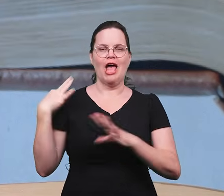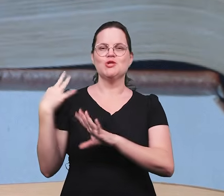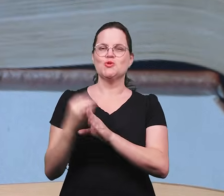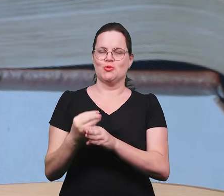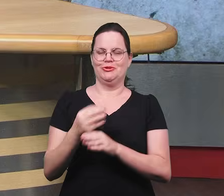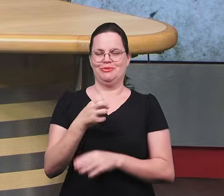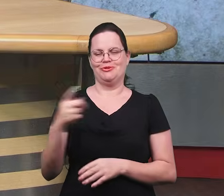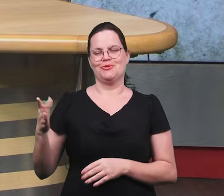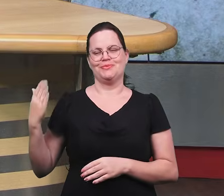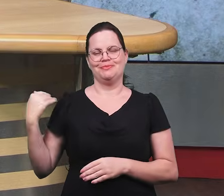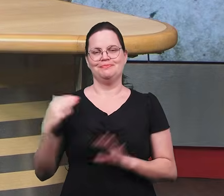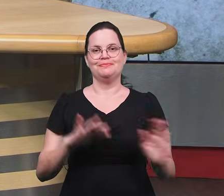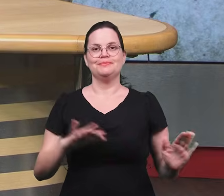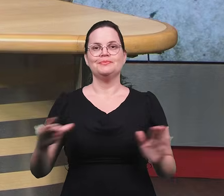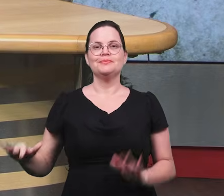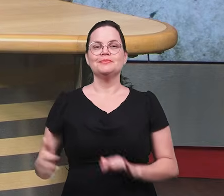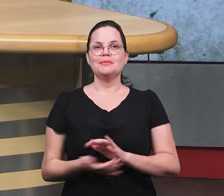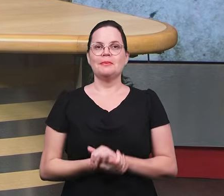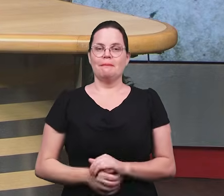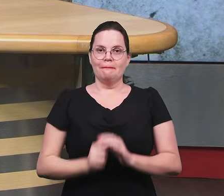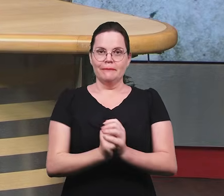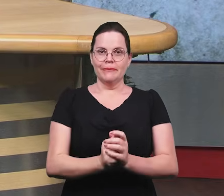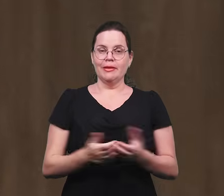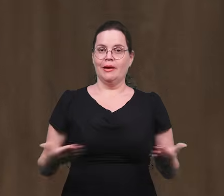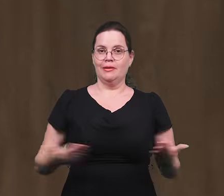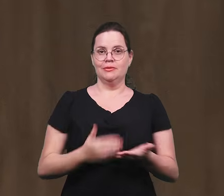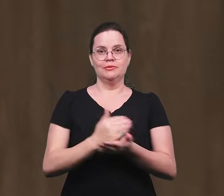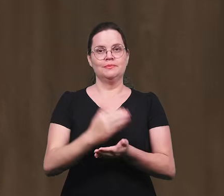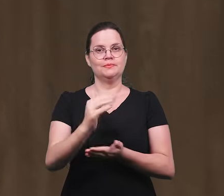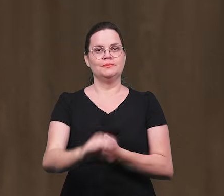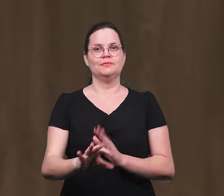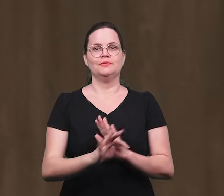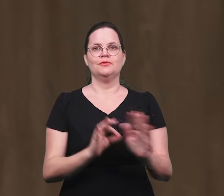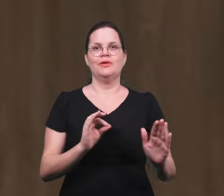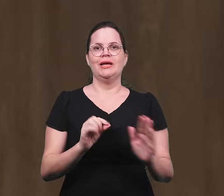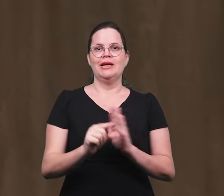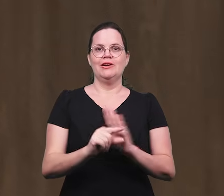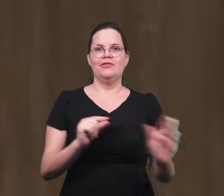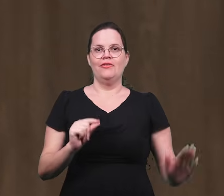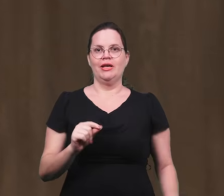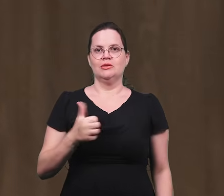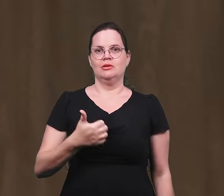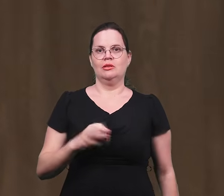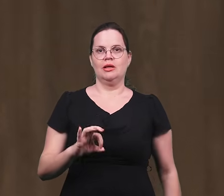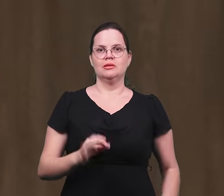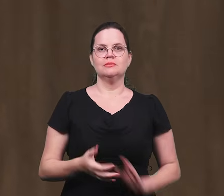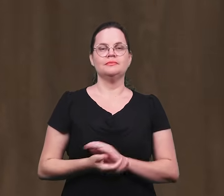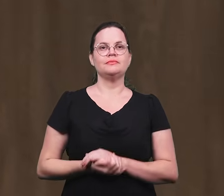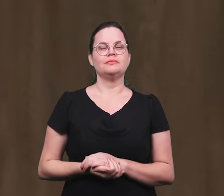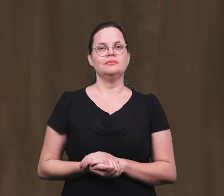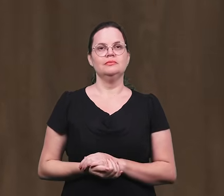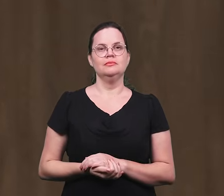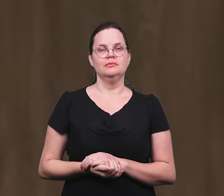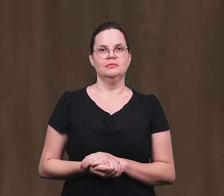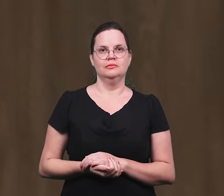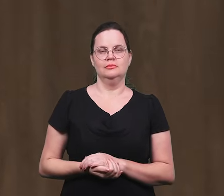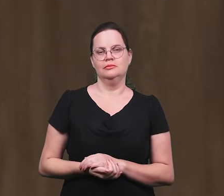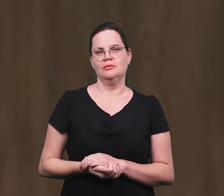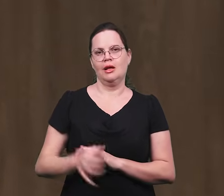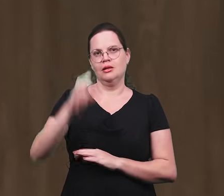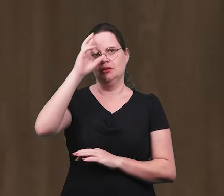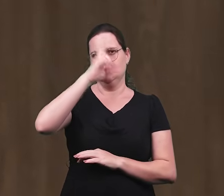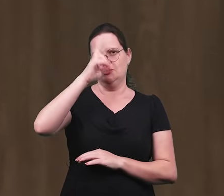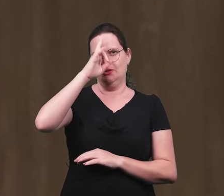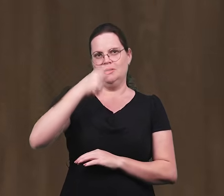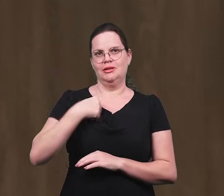anterior. Amém. E agora nós vamos iniciar no versículo 10, que dessa história,